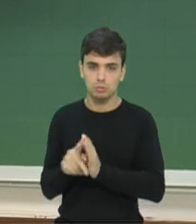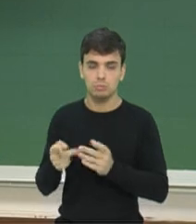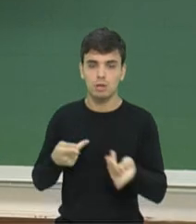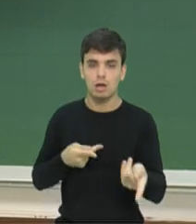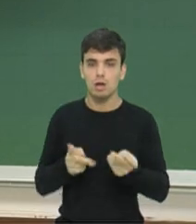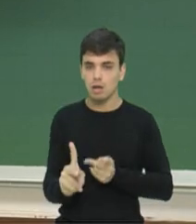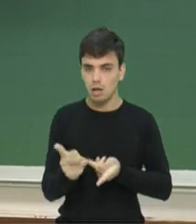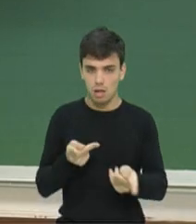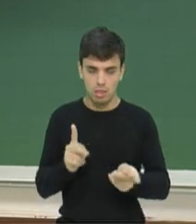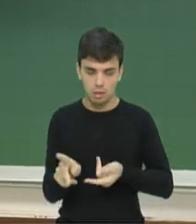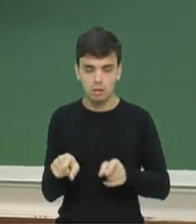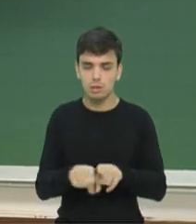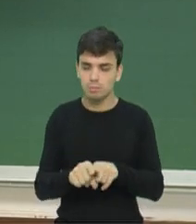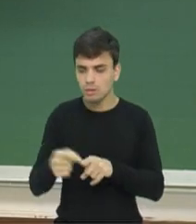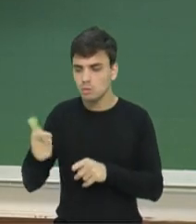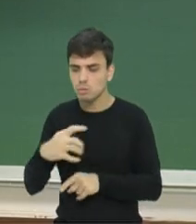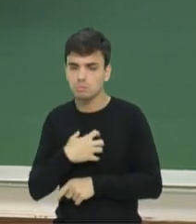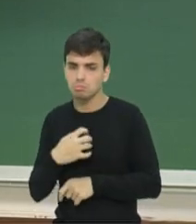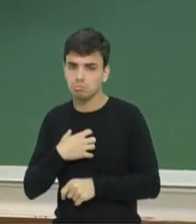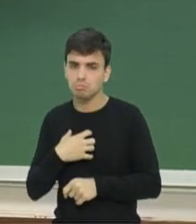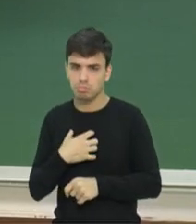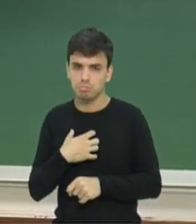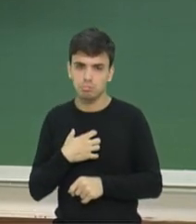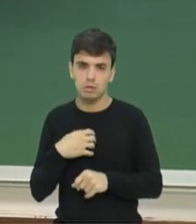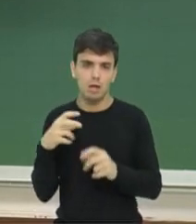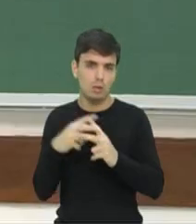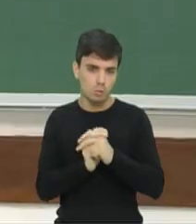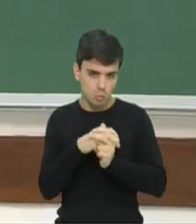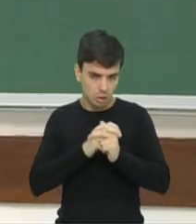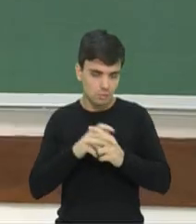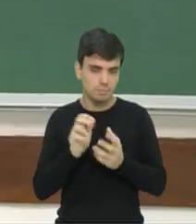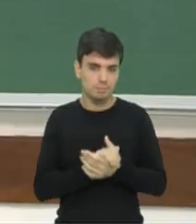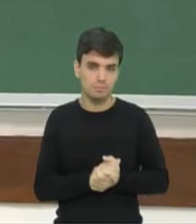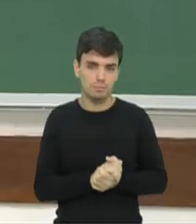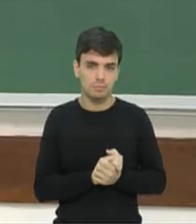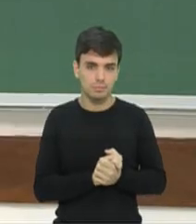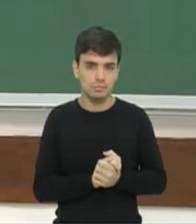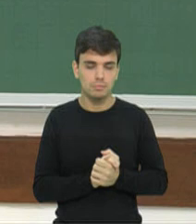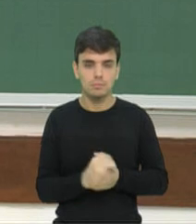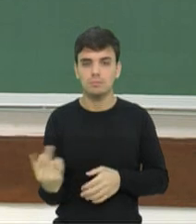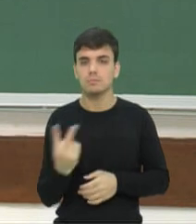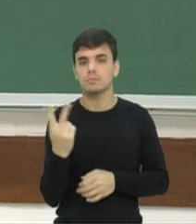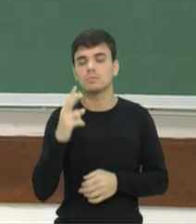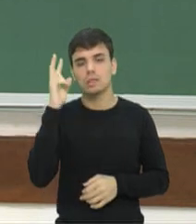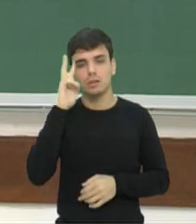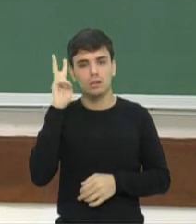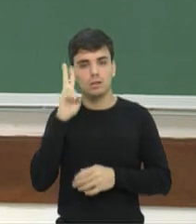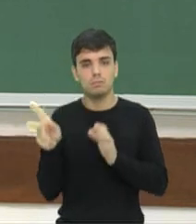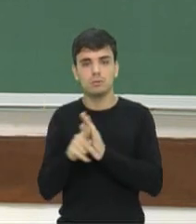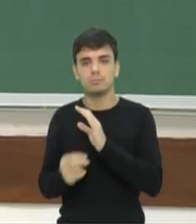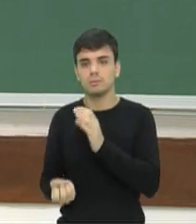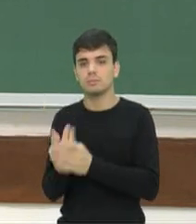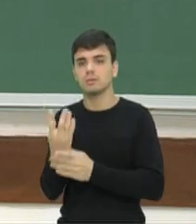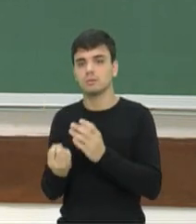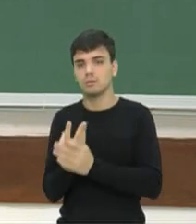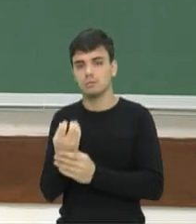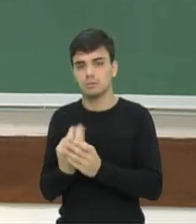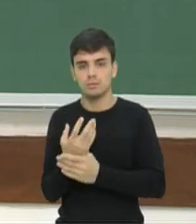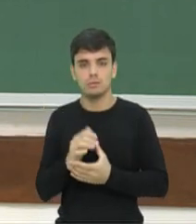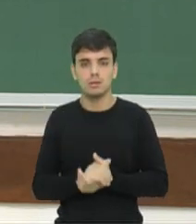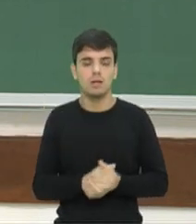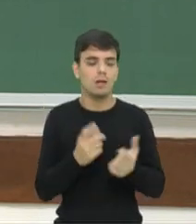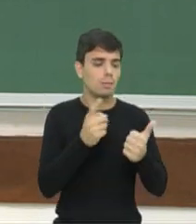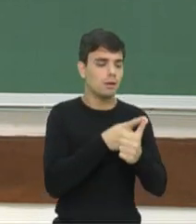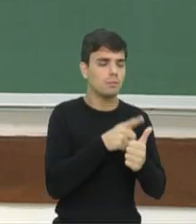do karatê como também de outras artes marciais, né? Então, são duas vertentes históricas que tratam da parte de criação do karatê. A primeira que nós vimos